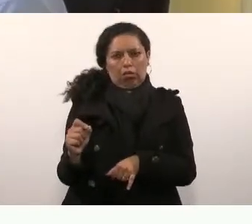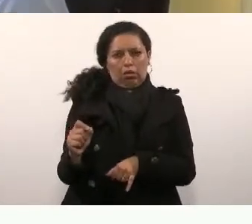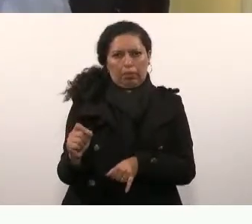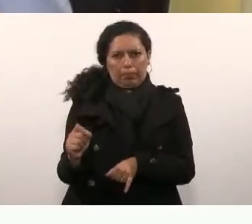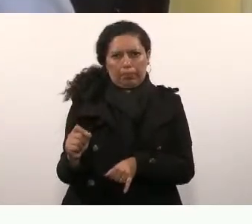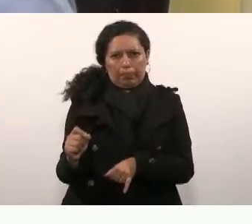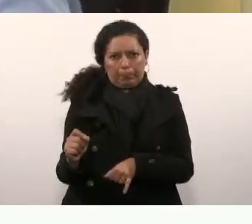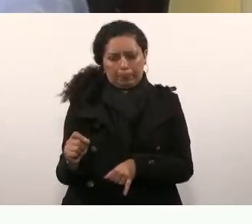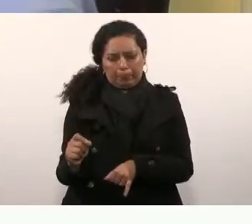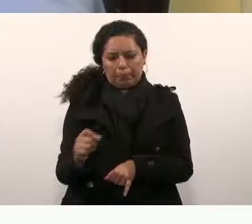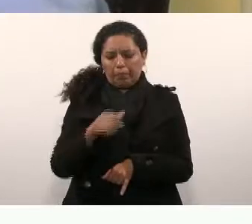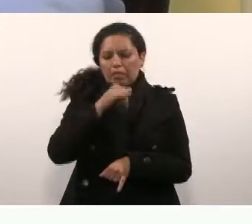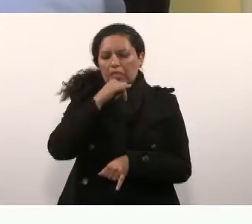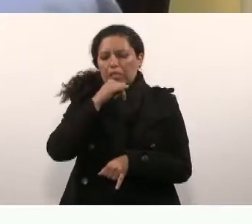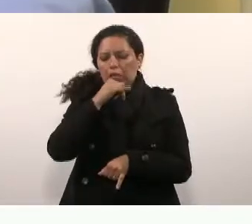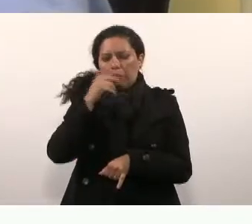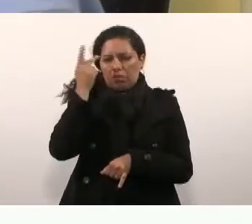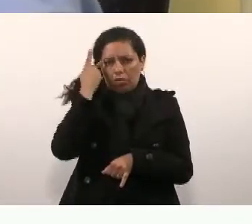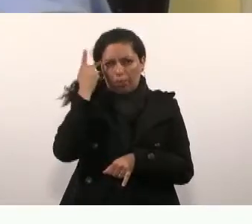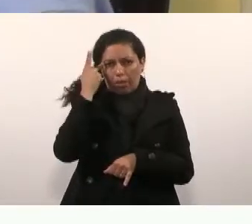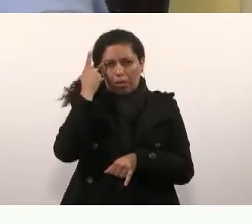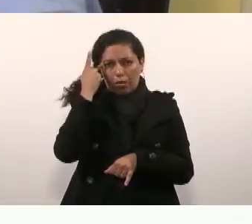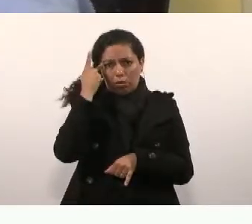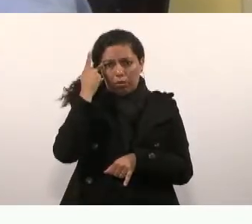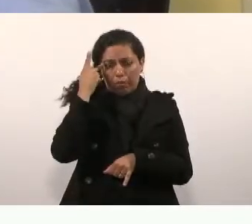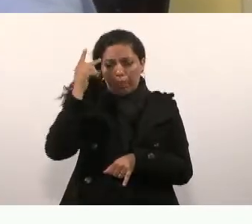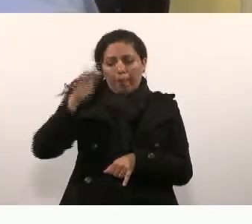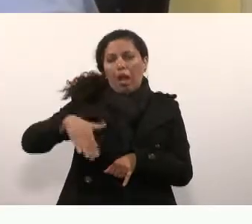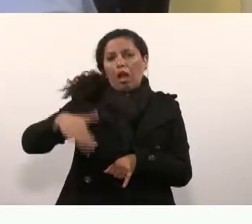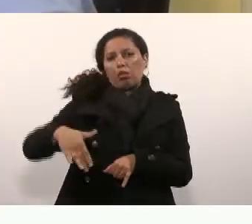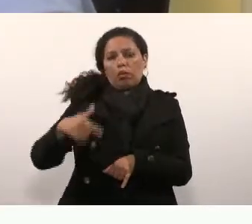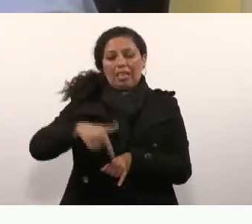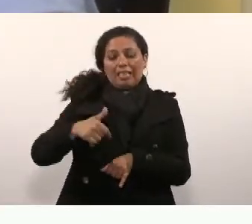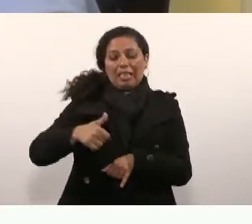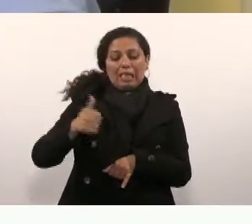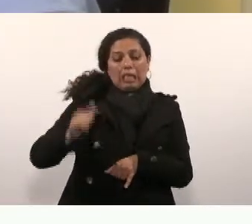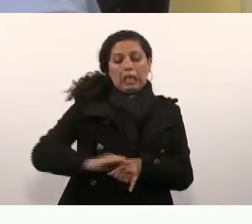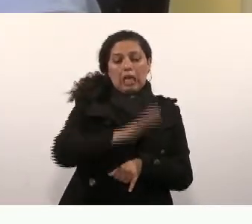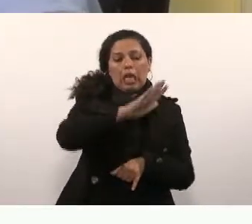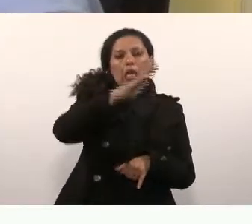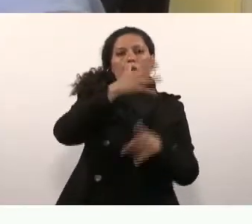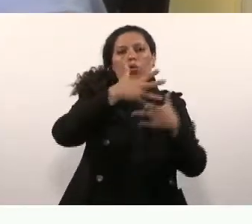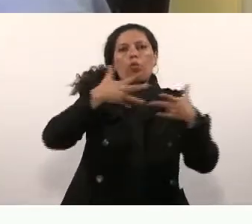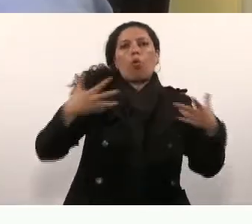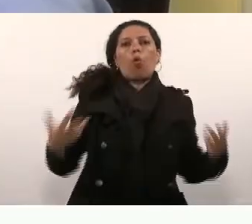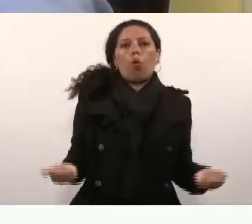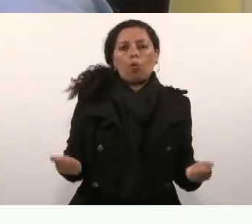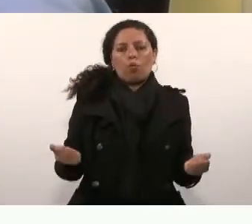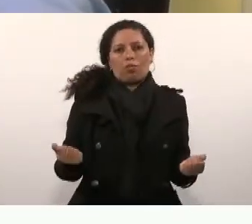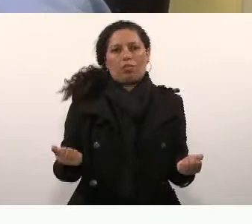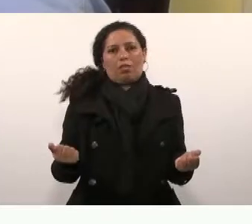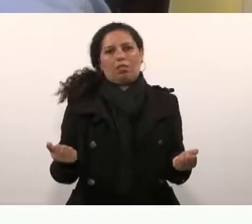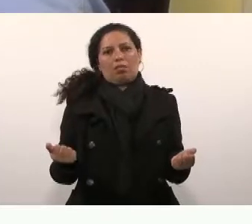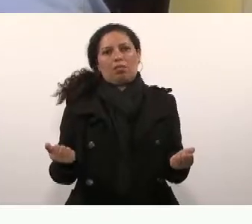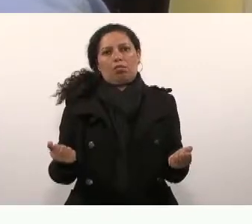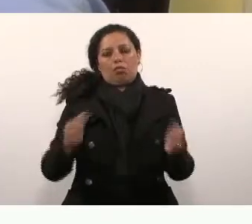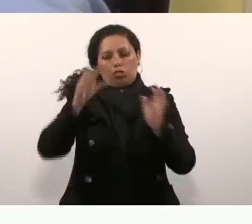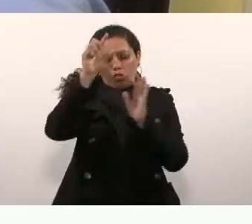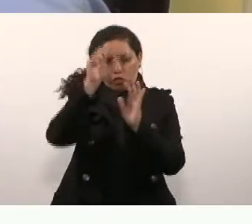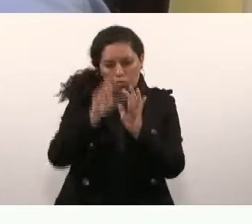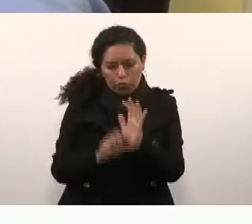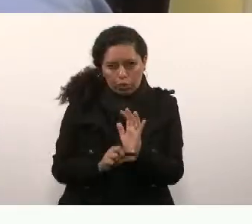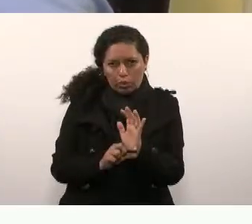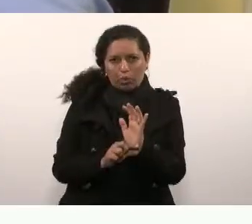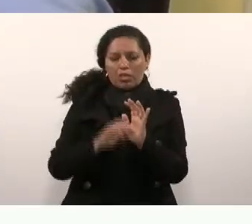aqui, principalmente São Paulo. E aí foi colocado da necessidade e da importância de discutir a redução dessa alíquota